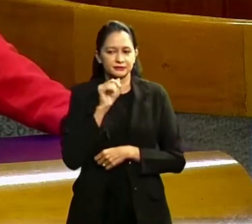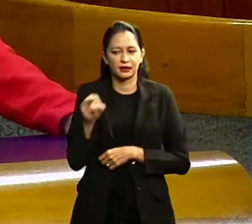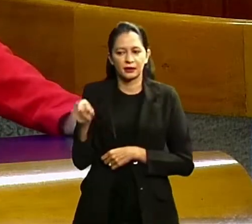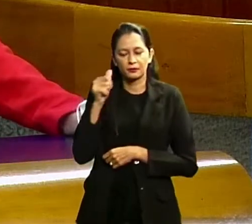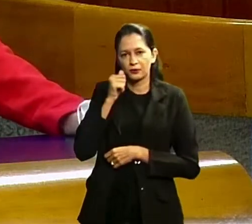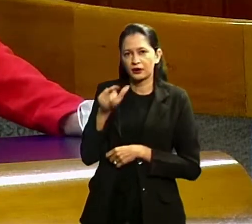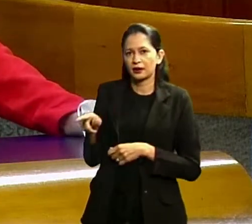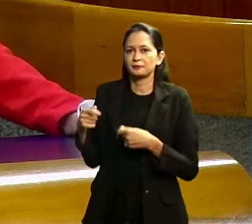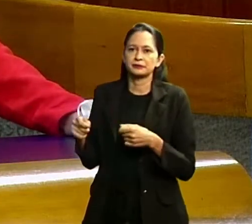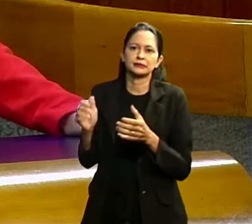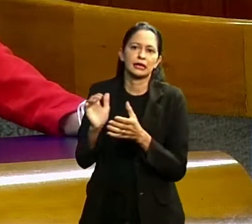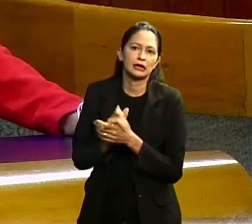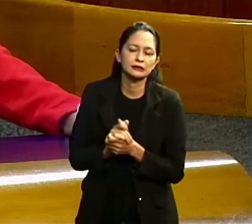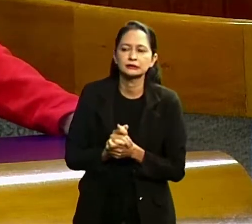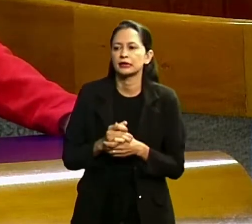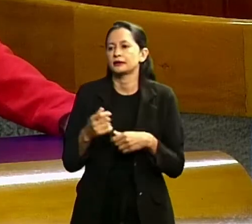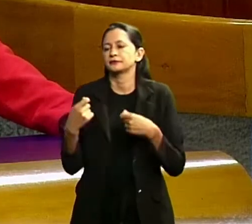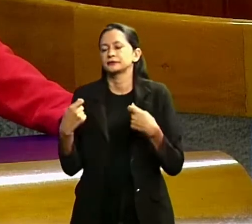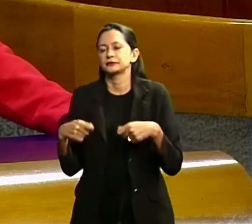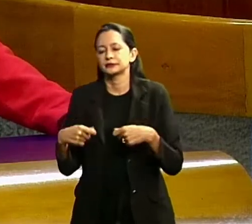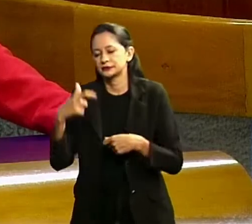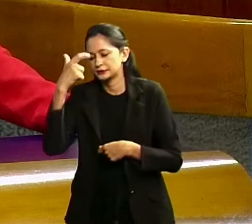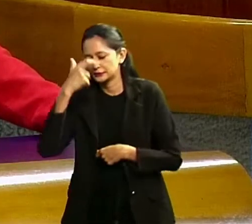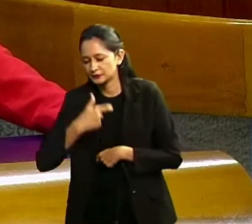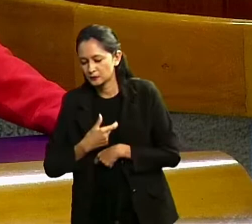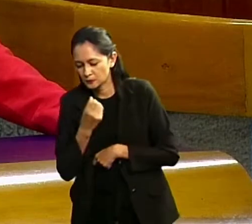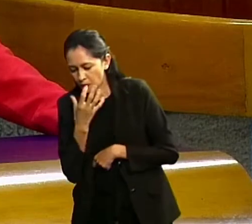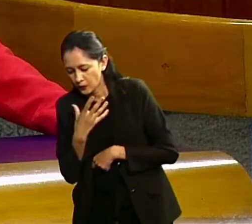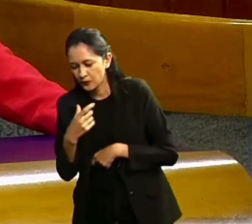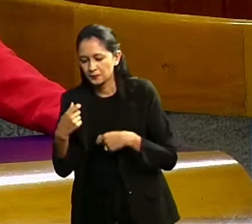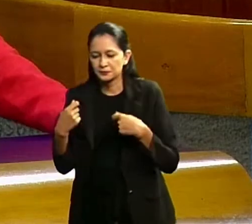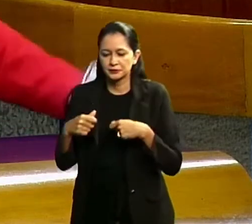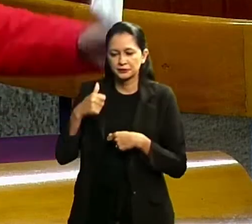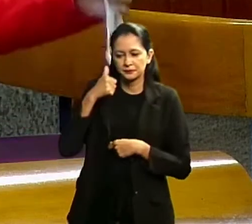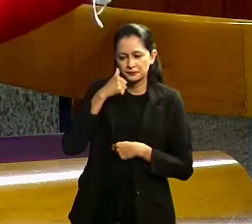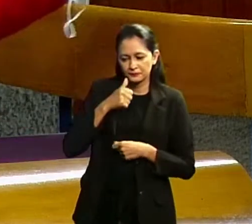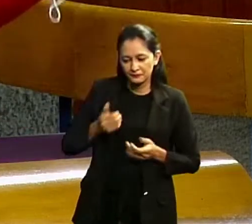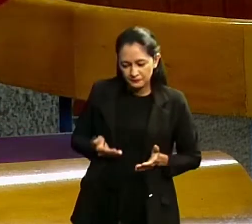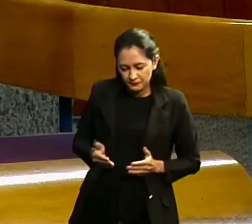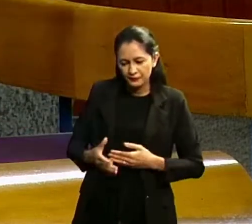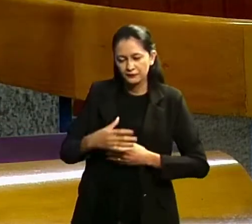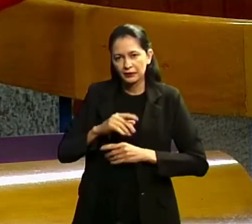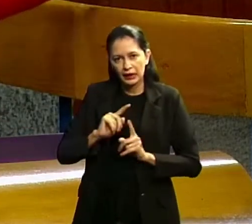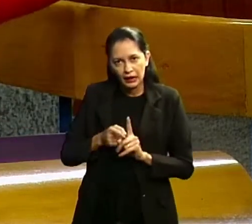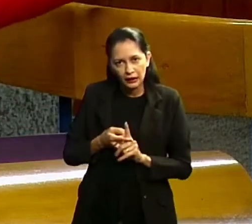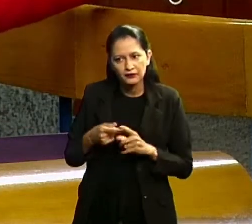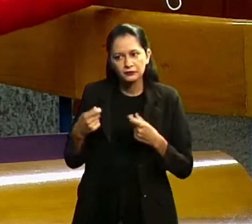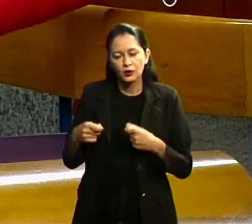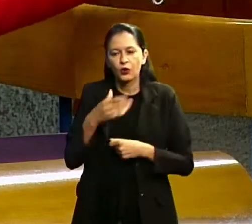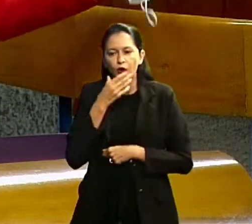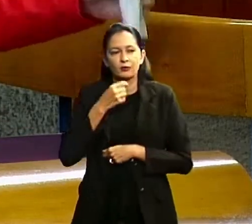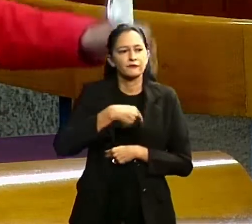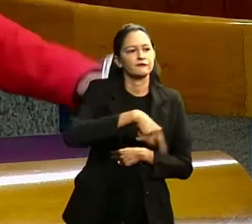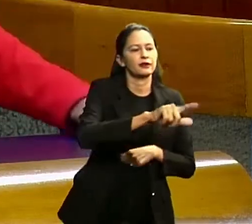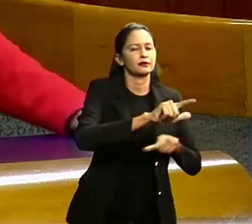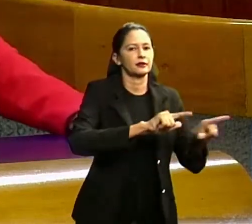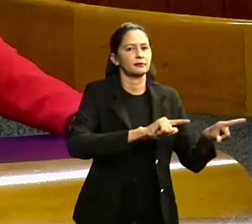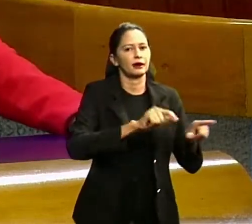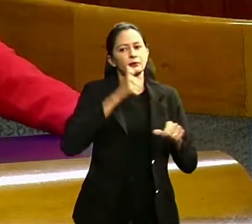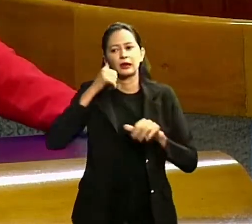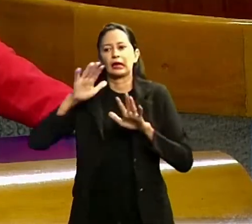mulher foi criada para casar, para ser boa, para ser mãe, para cuidar da família, enquanto o homem provedor vai para a rua.